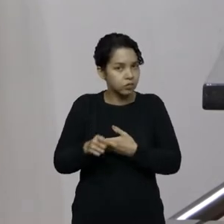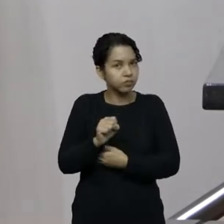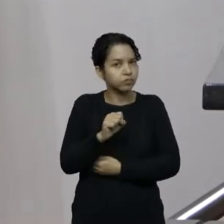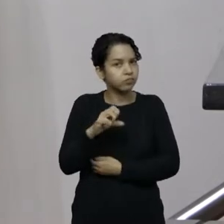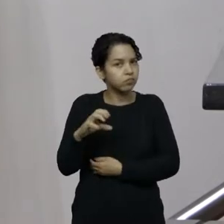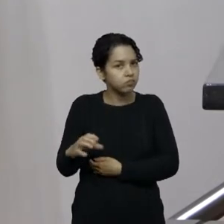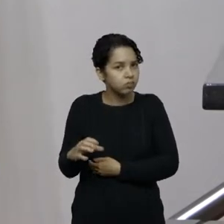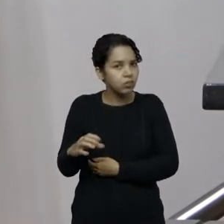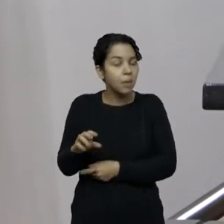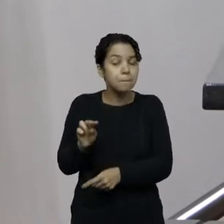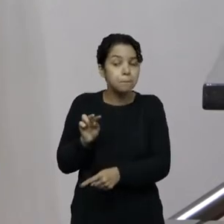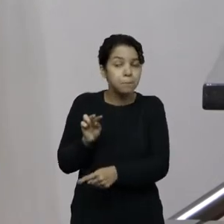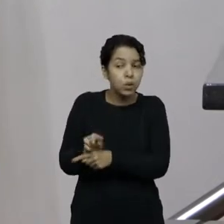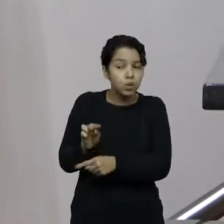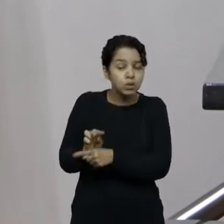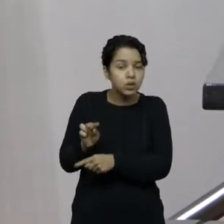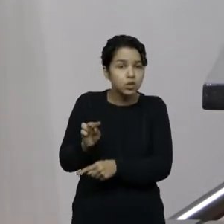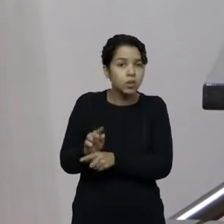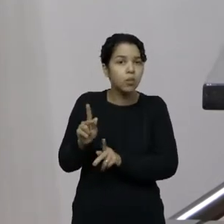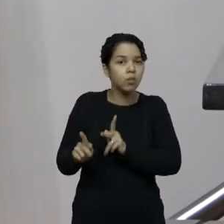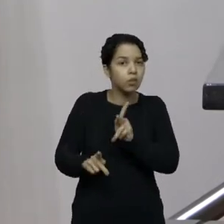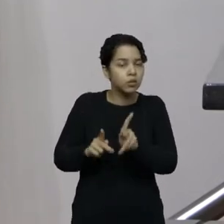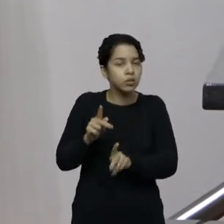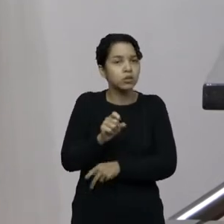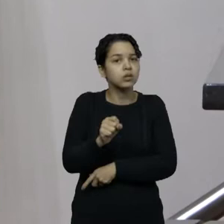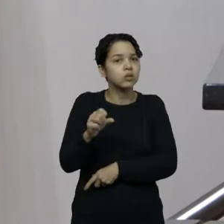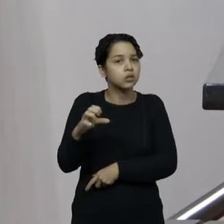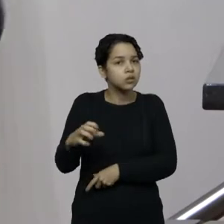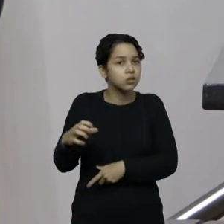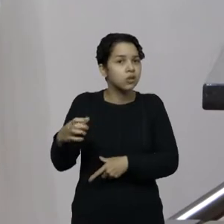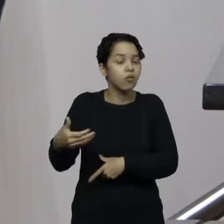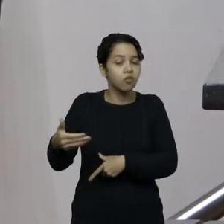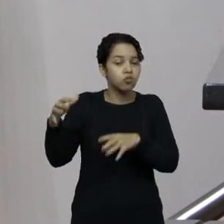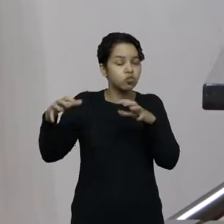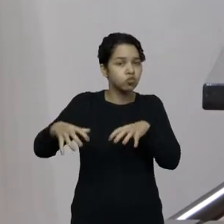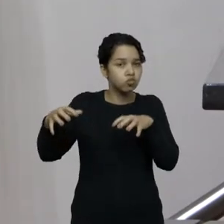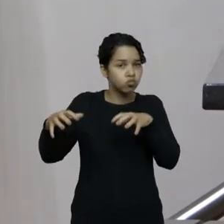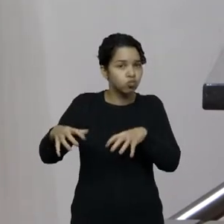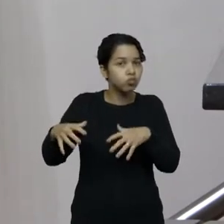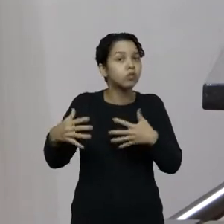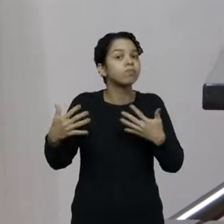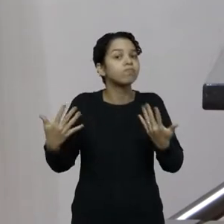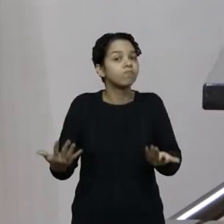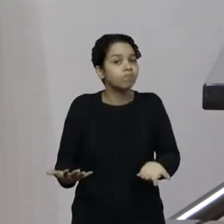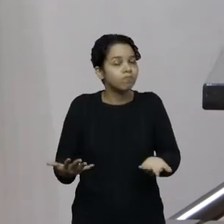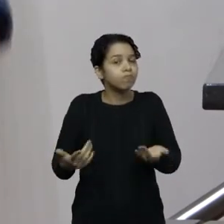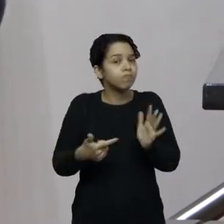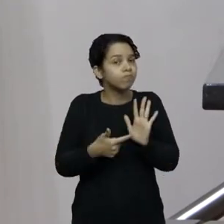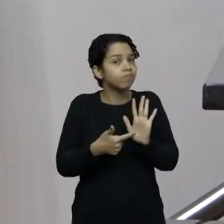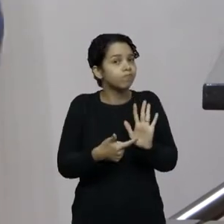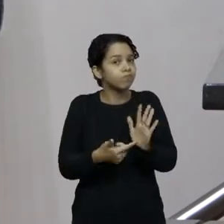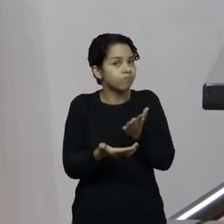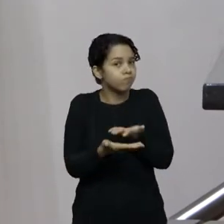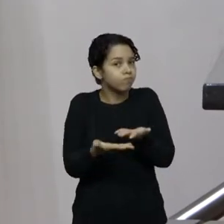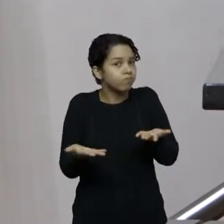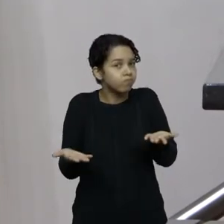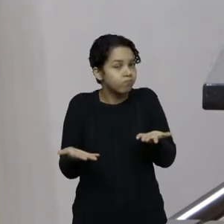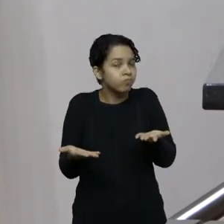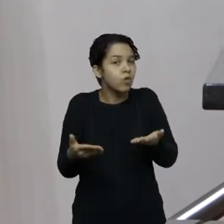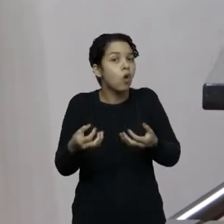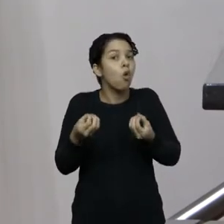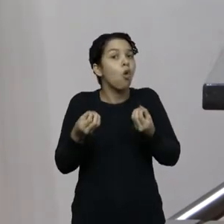para proteger os catarinenses os efeitos das cheias que mostrar para vocês a situação das nossas